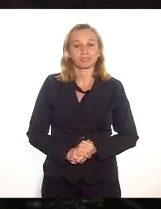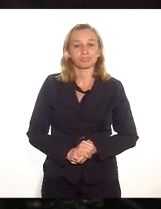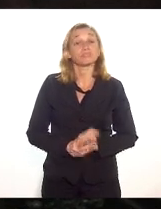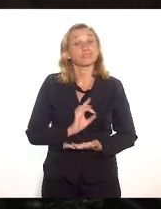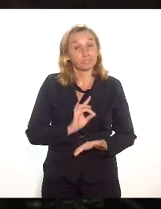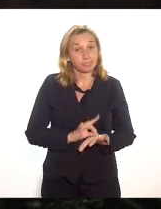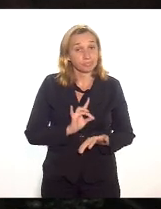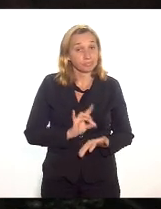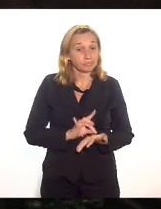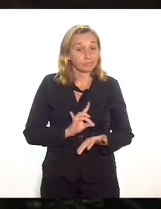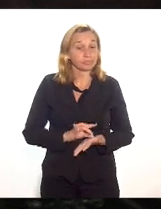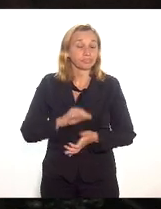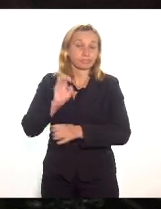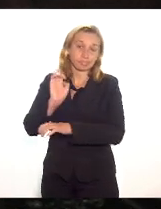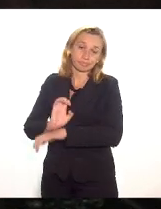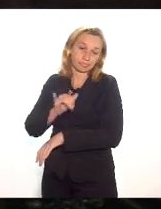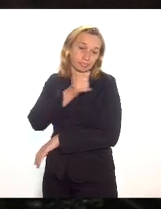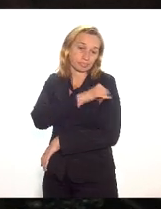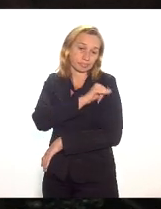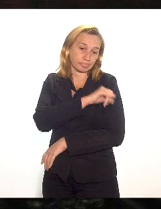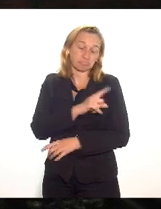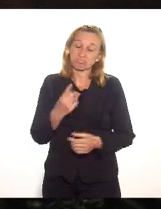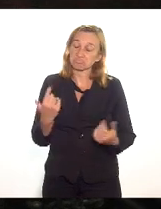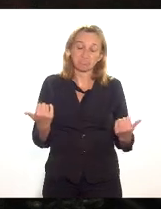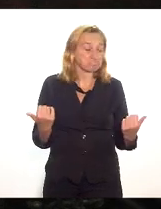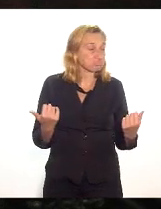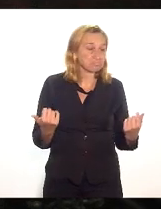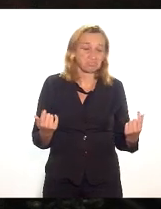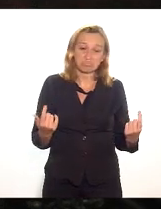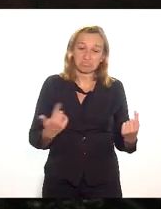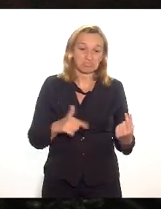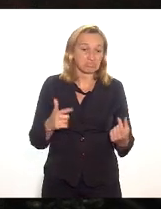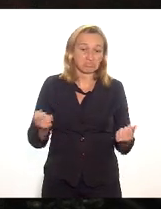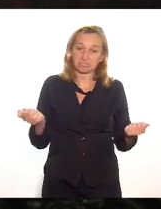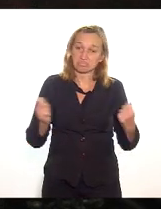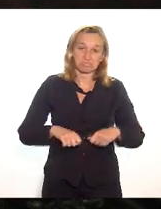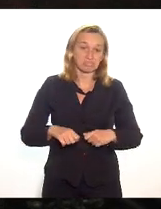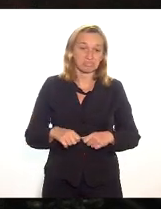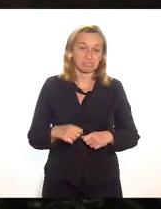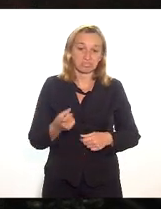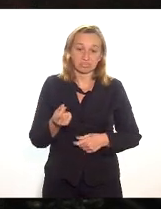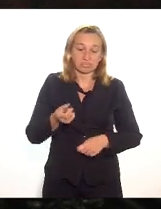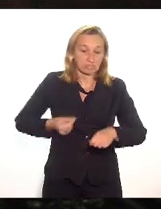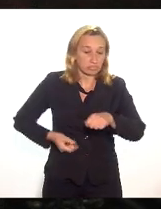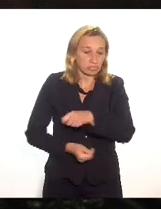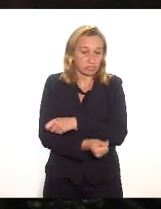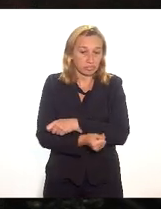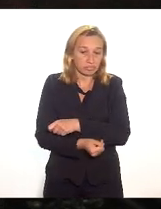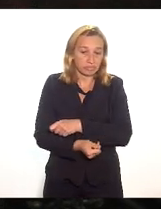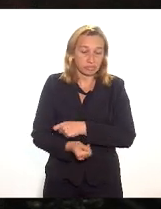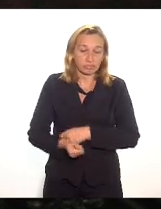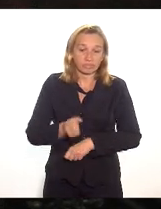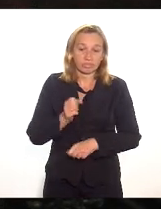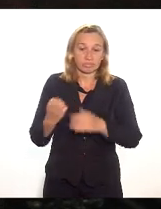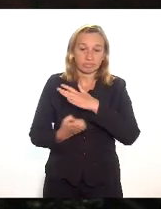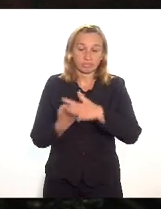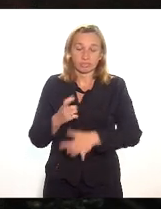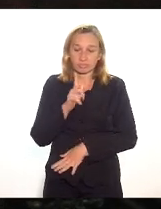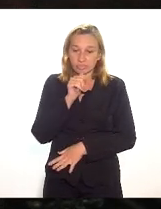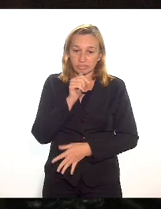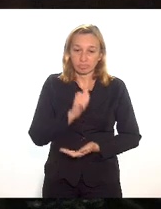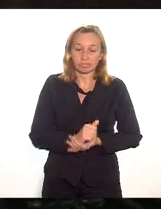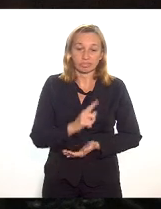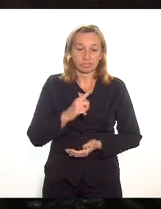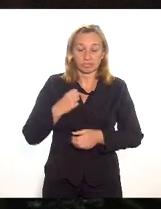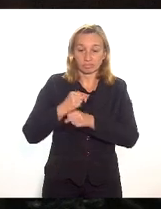A verdade é que o Estado do Rio ele não tem a capacidade mínima de investir. A SEDAI, que durante anos, e aqui muitos